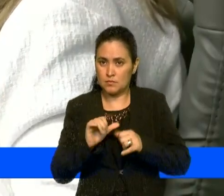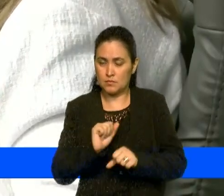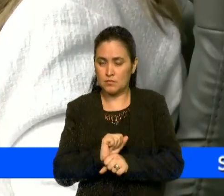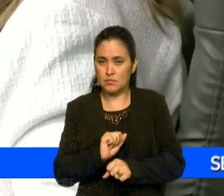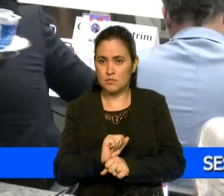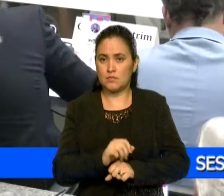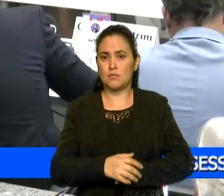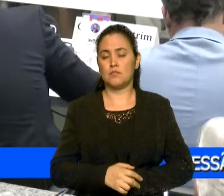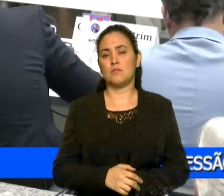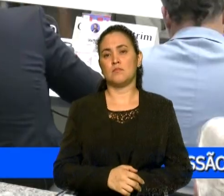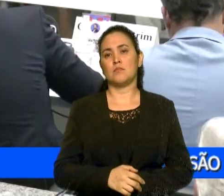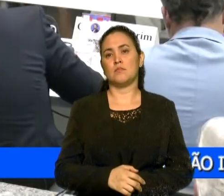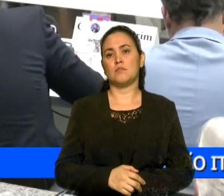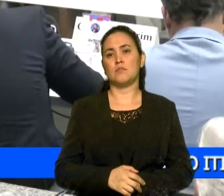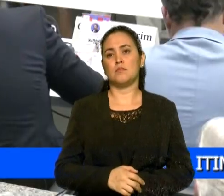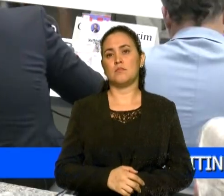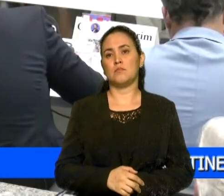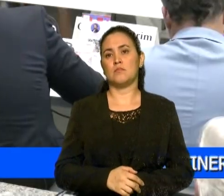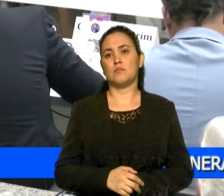estão.